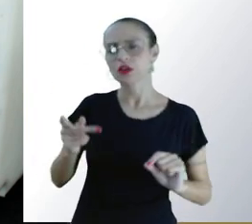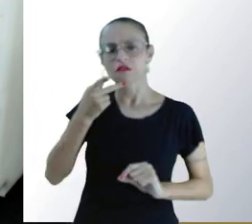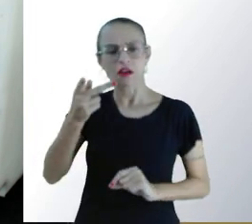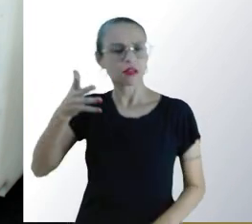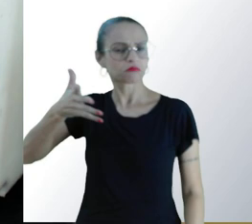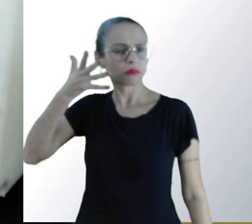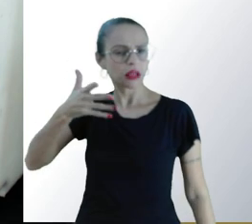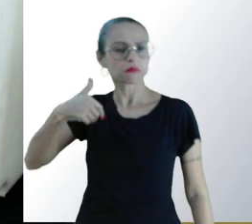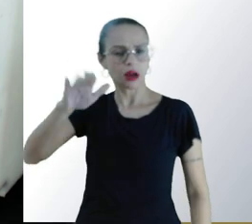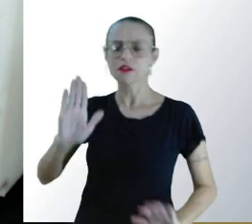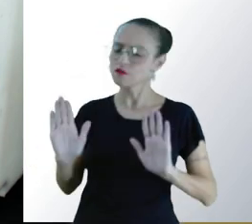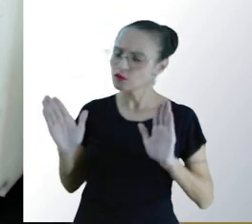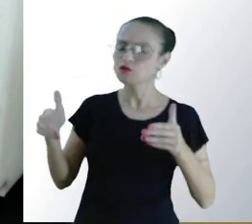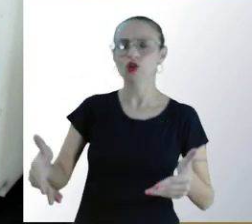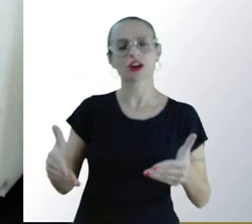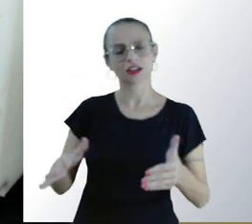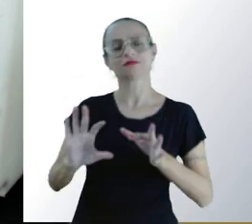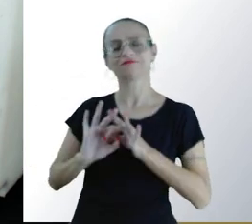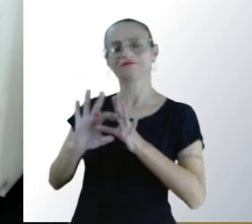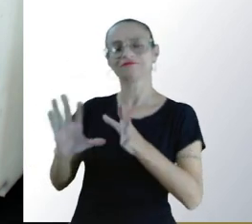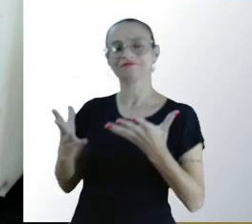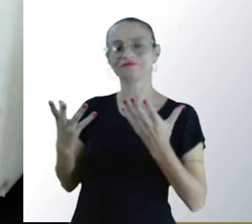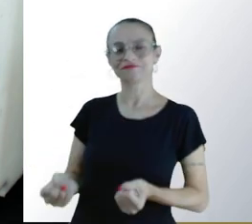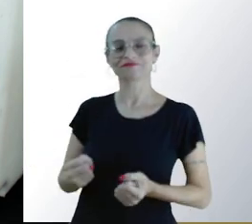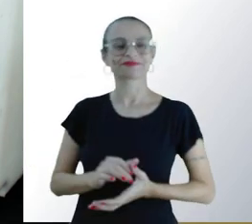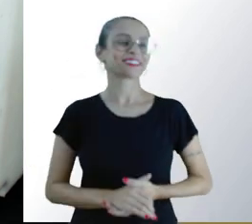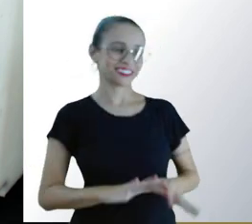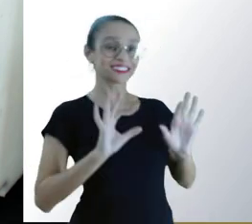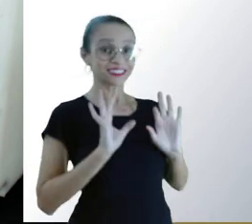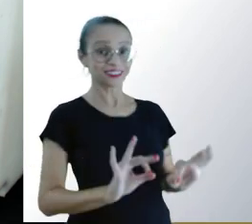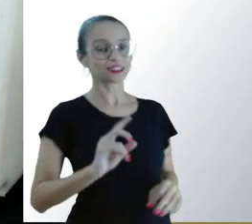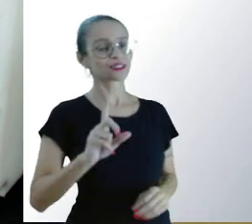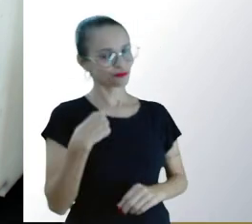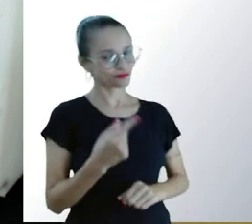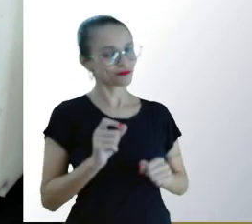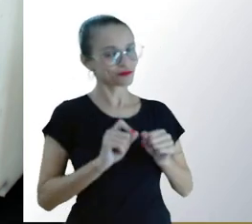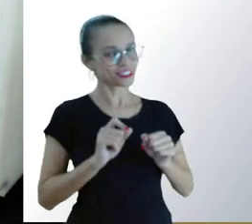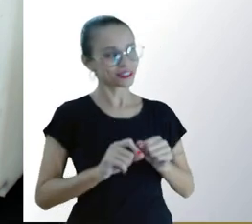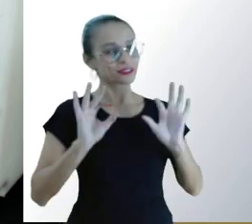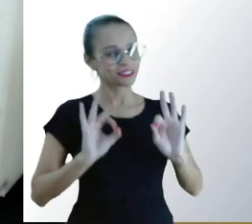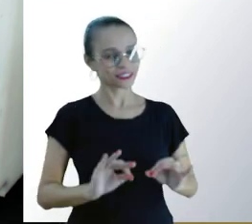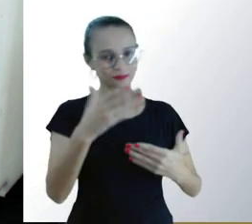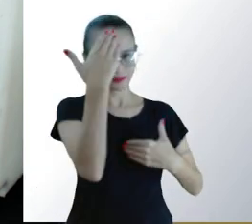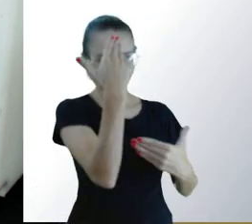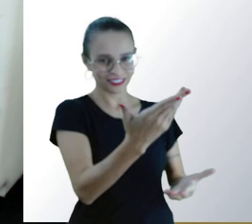até mais focada, contem sempre com a gente. Com certeza nós faremos, sim. Muito obrigada.